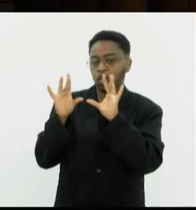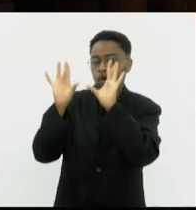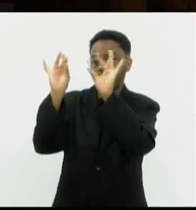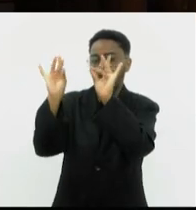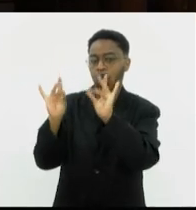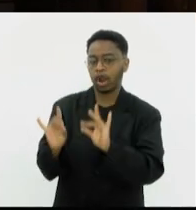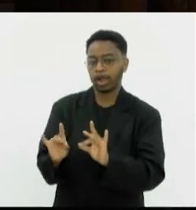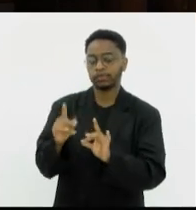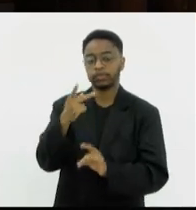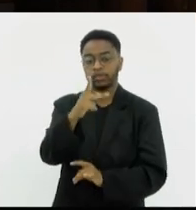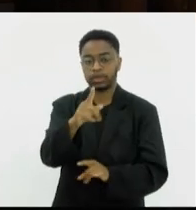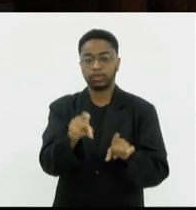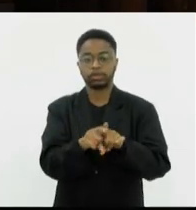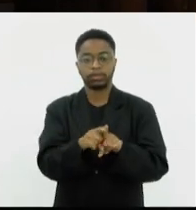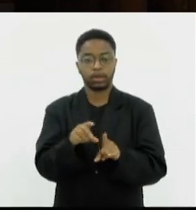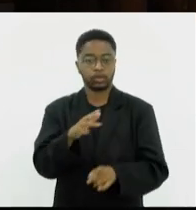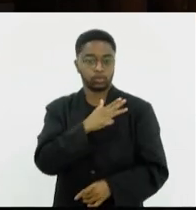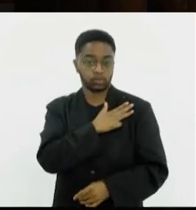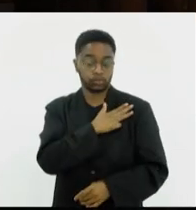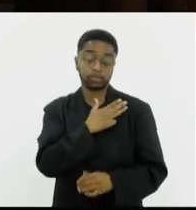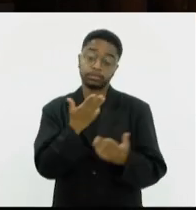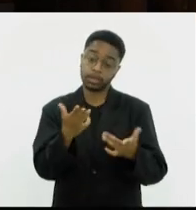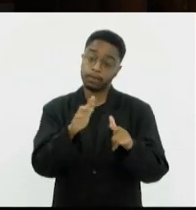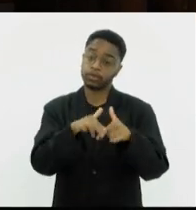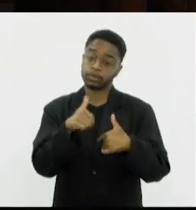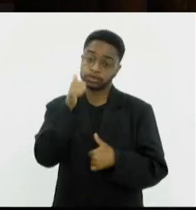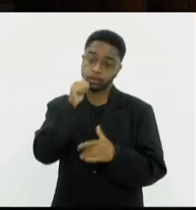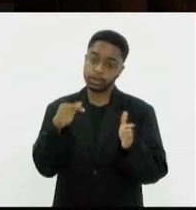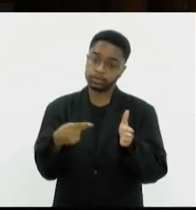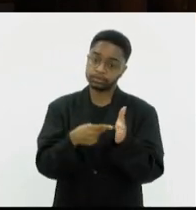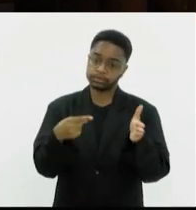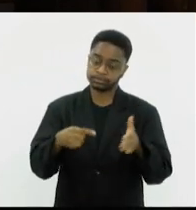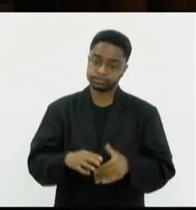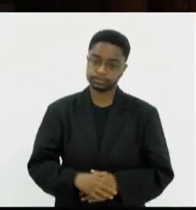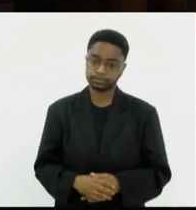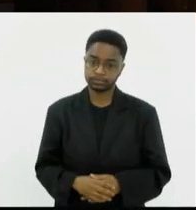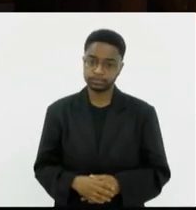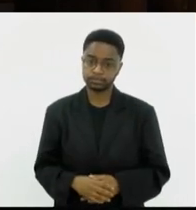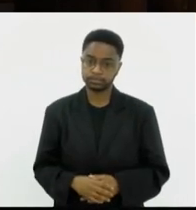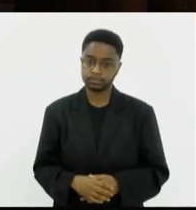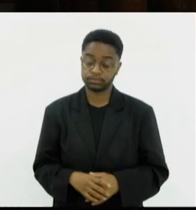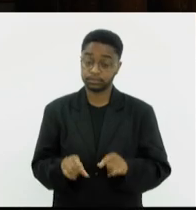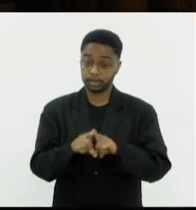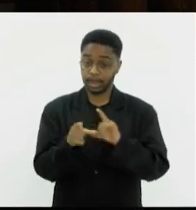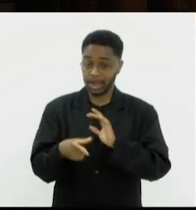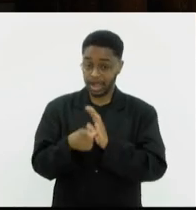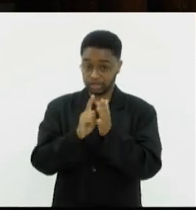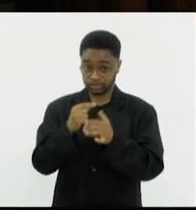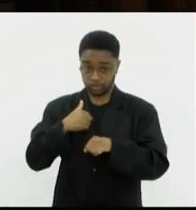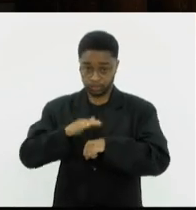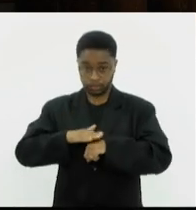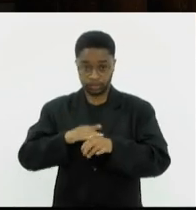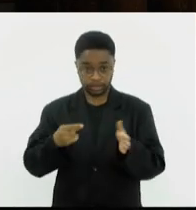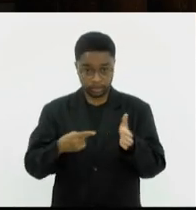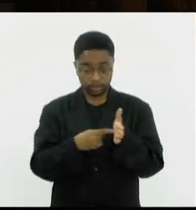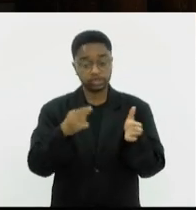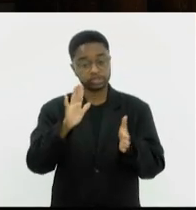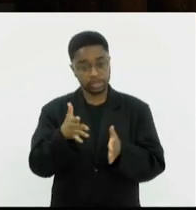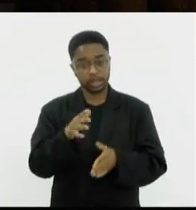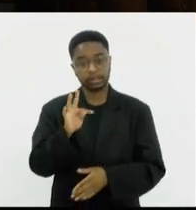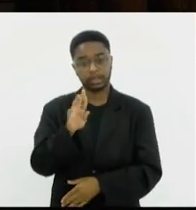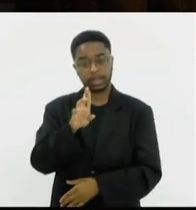Lula. Por isso é que ela foi denunciada. Aliás, antes de ser denunciada por mim, ela já tinha sido conduzida pelo